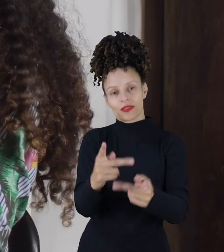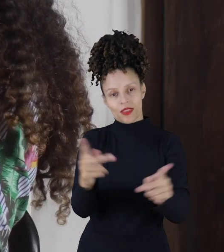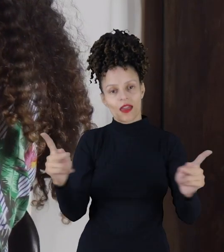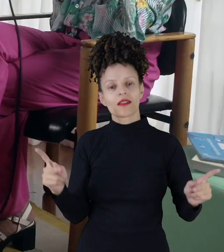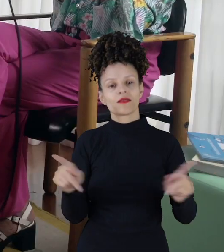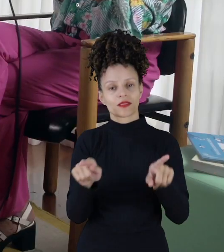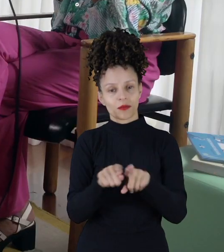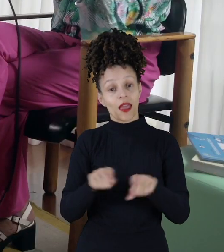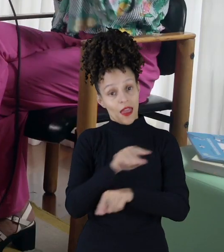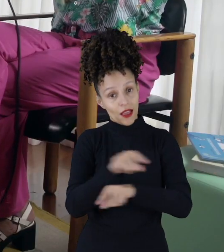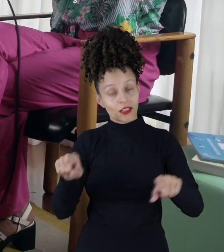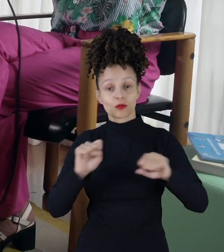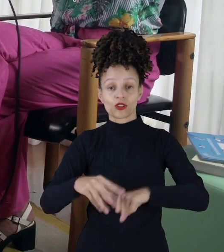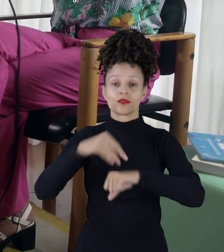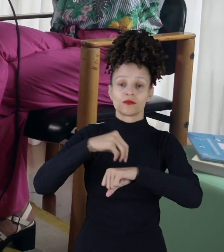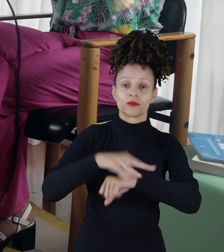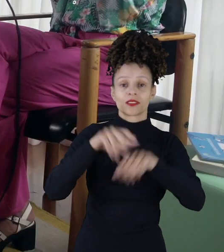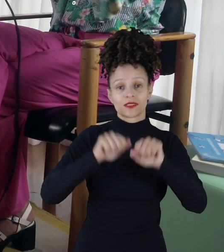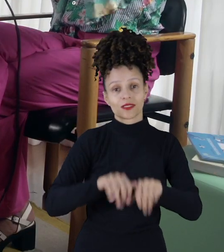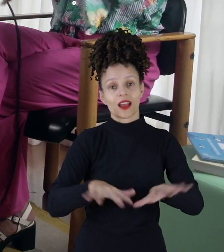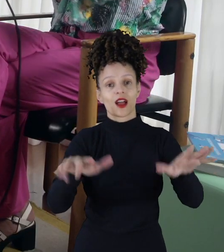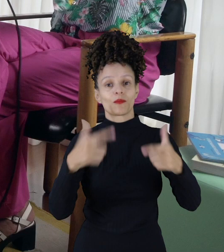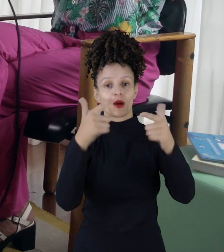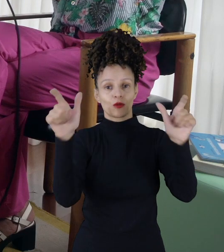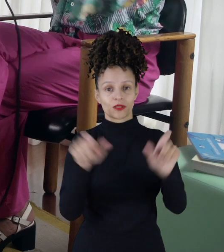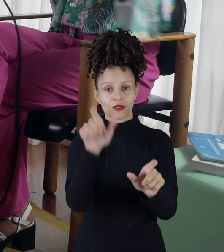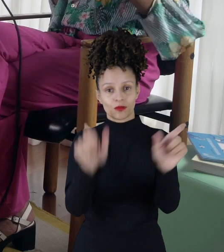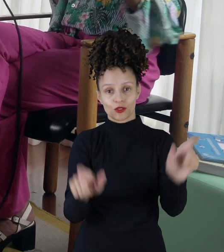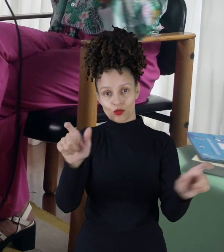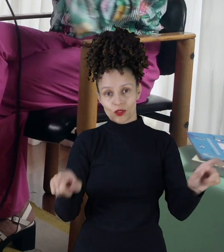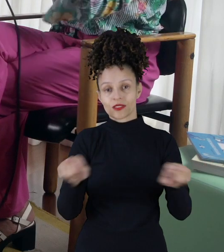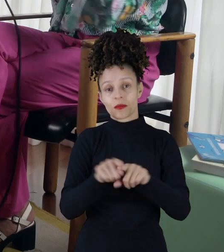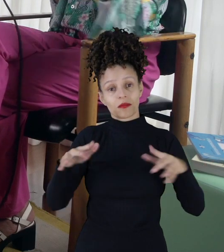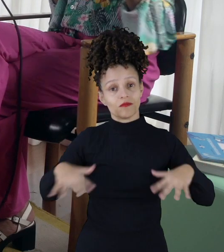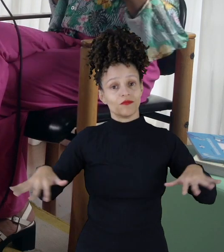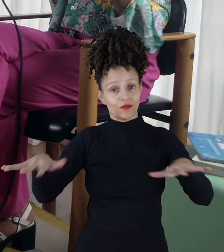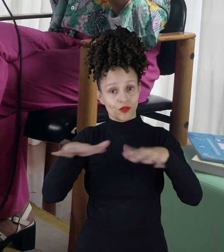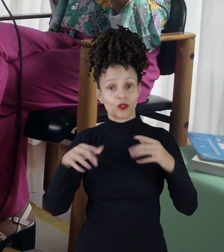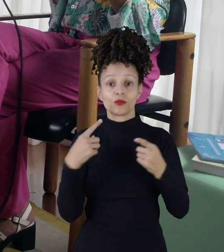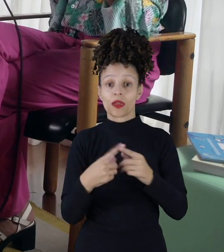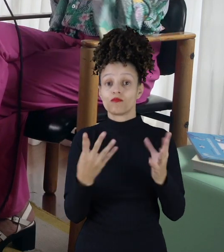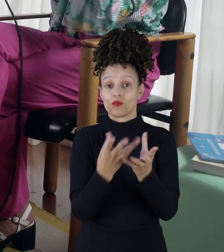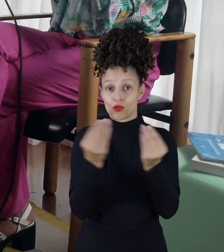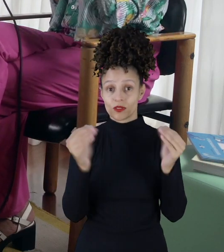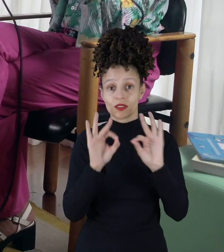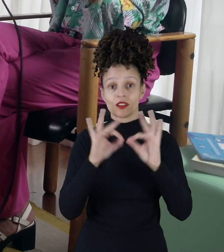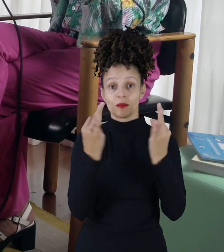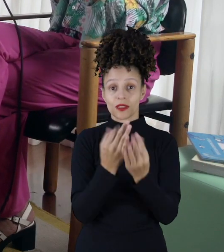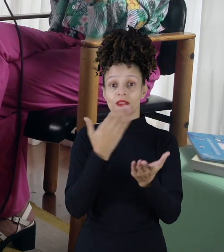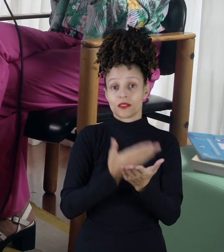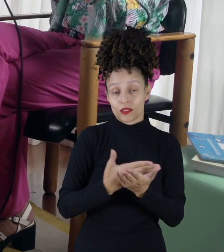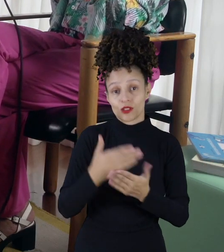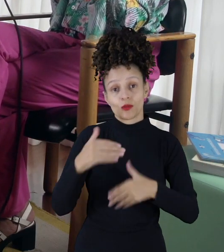dessas crianças para que elas possam passar isso para outras pessoas que estejam no seu entorno, né? Muitas